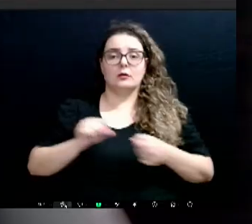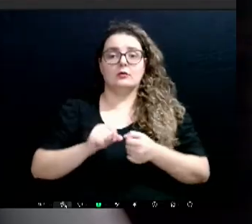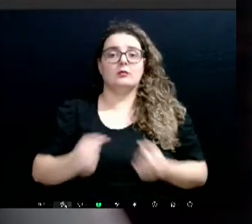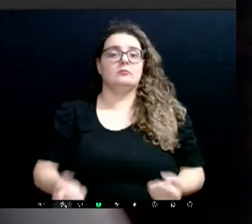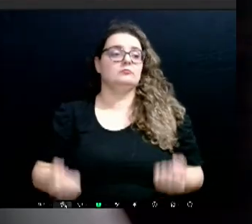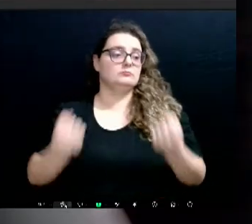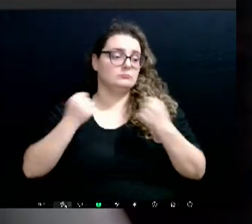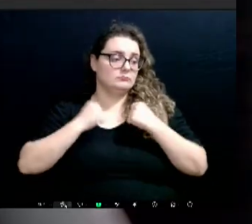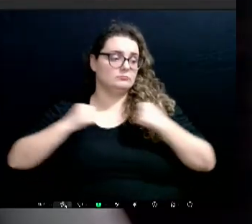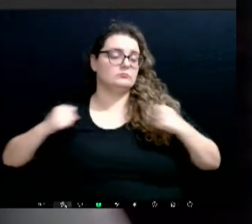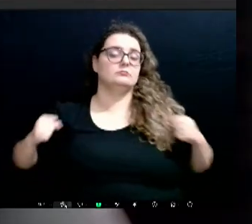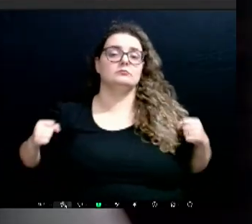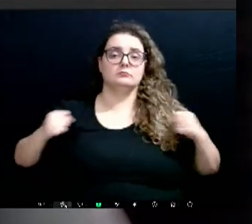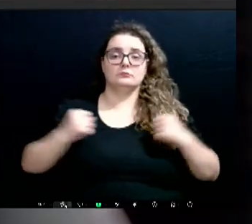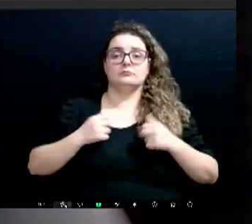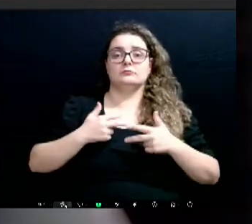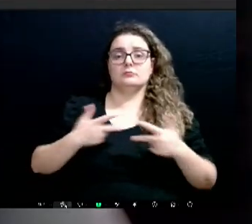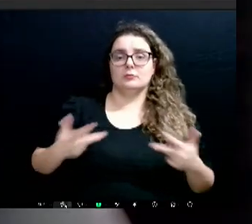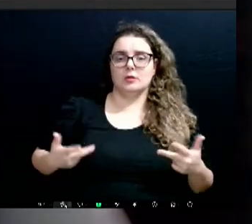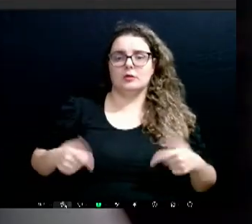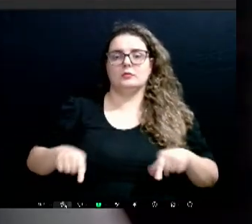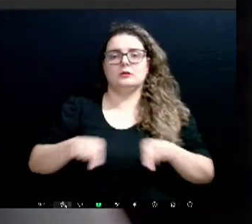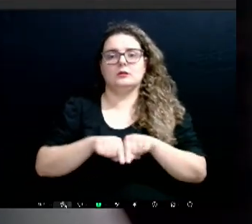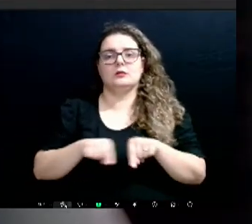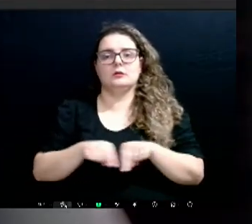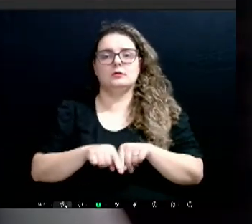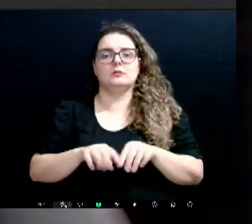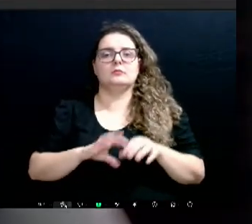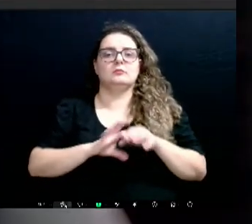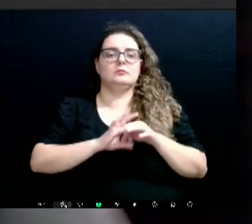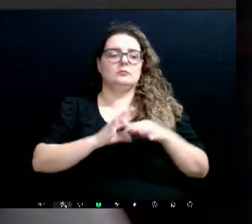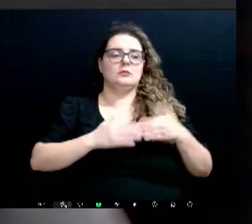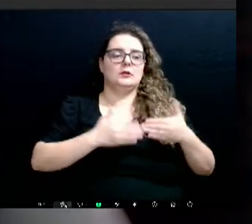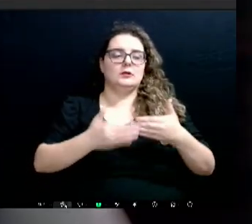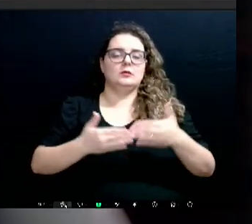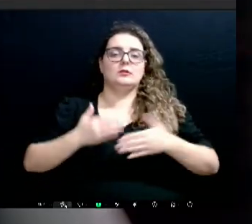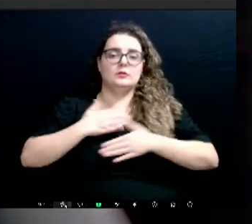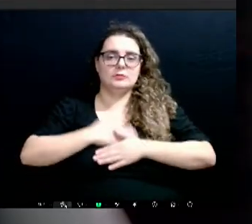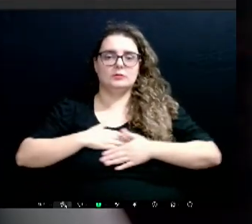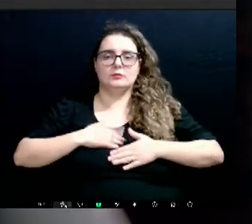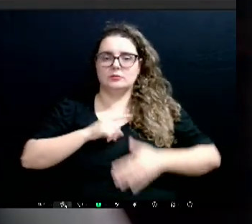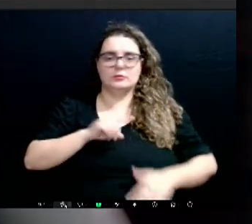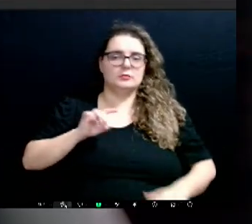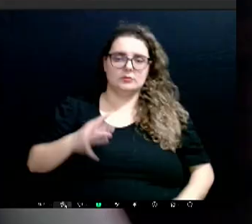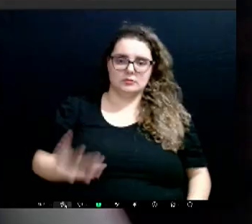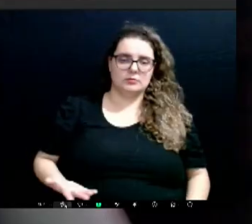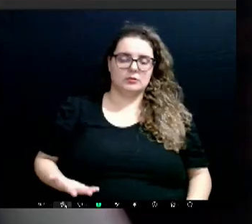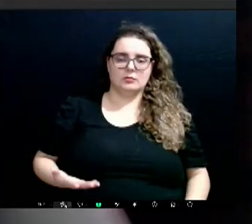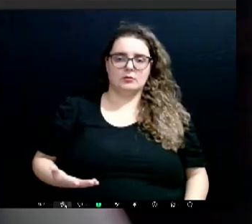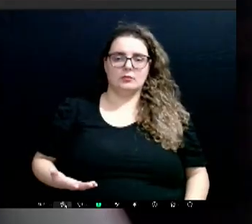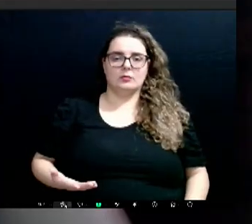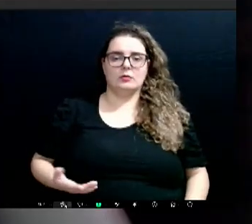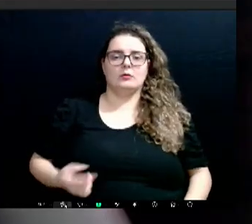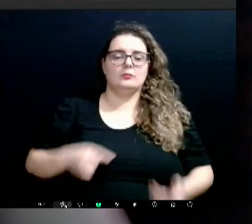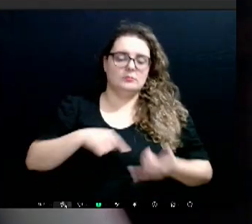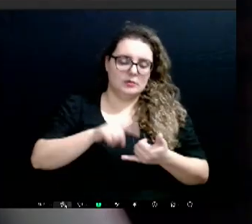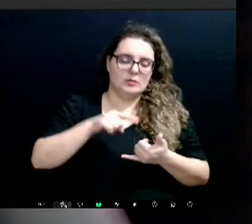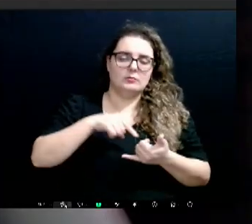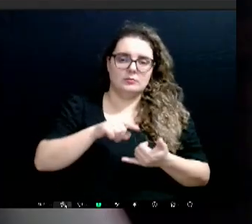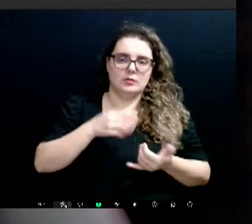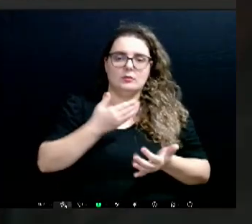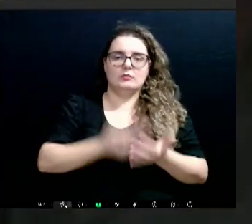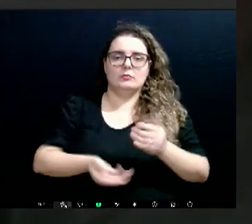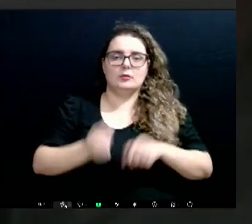coisa que vai também desencadear a mesma sensação de prazer, não só você ficar com esse celular e perdendo aquele tempo ali nas